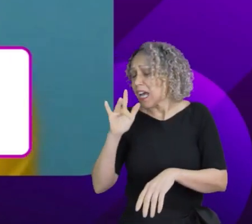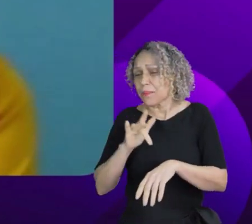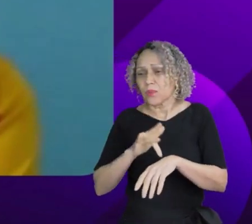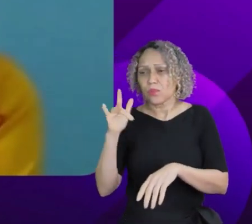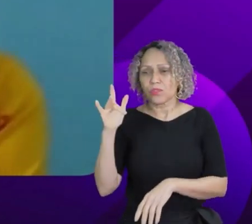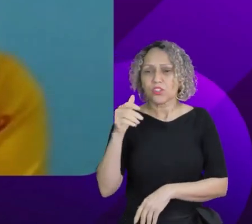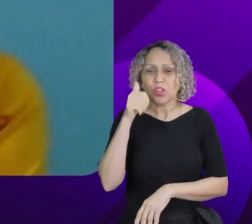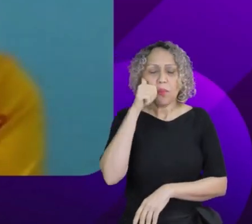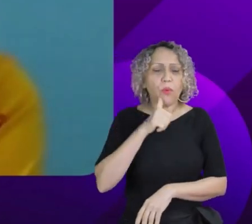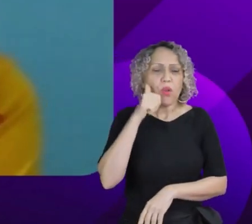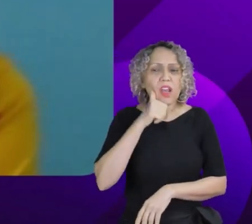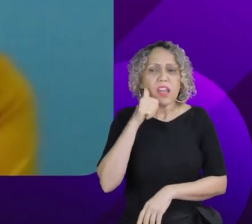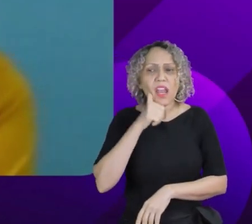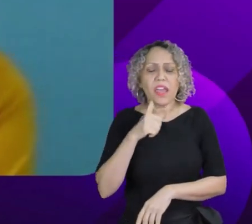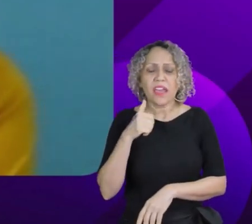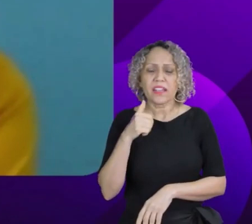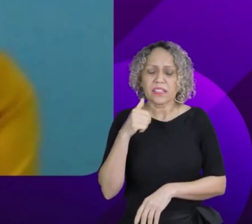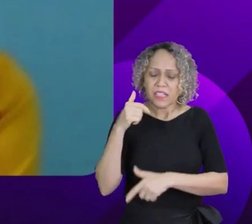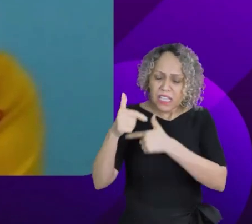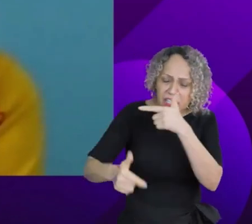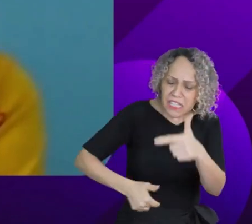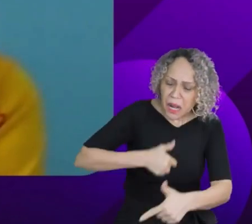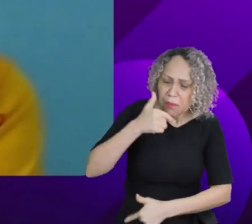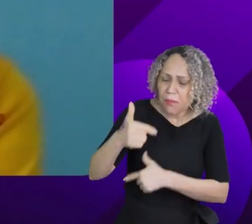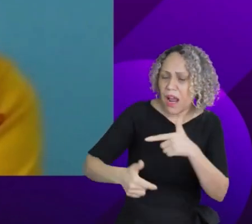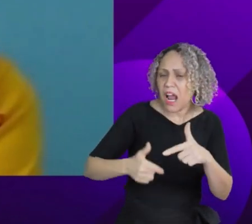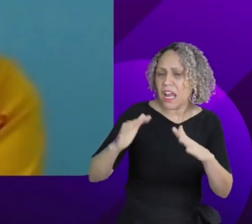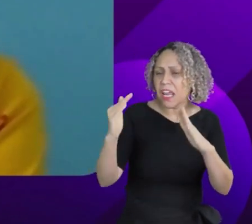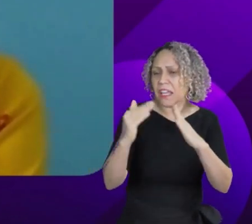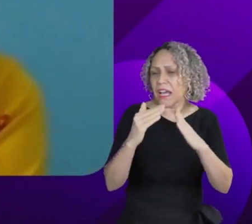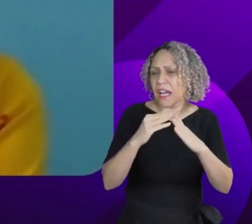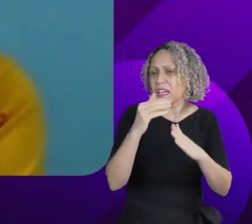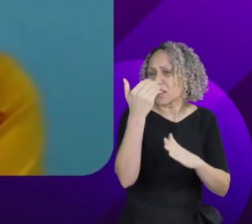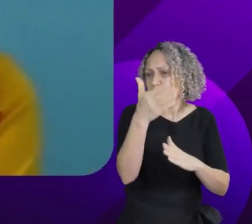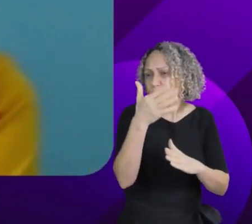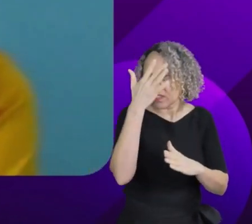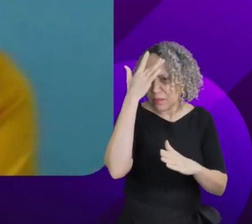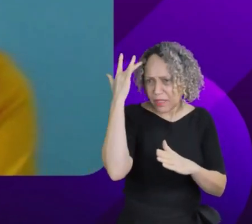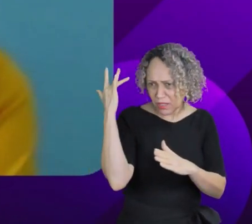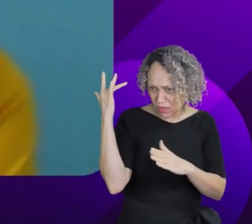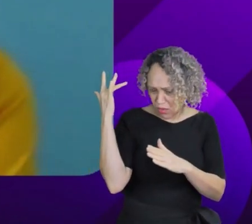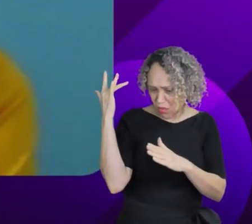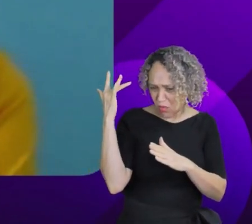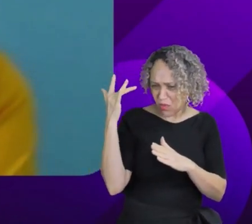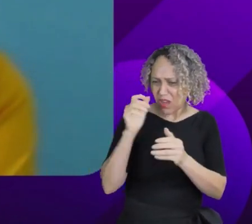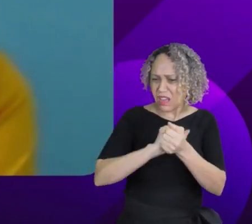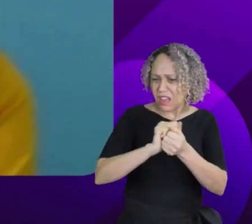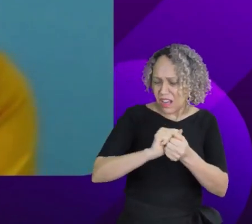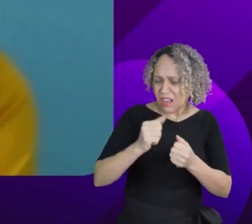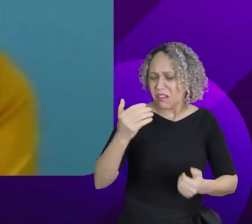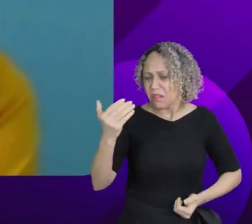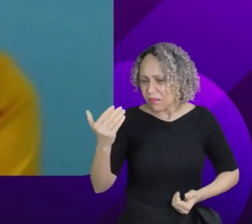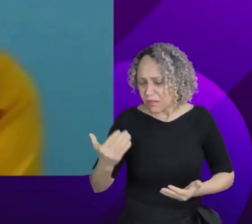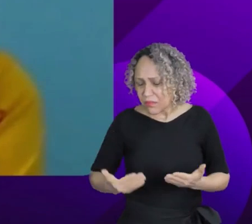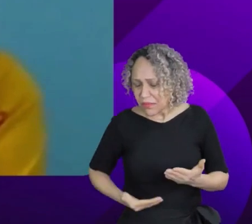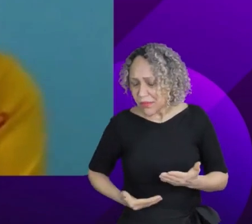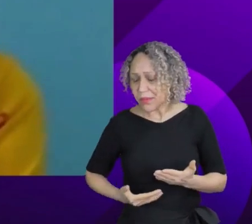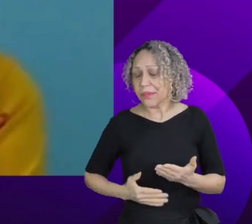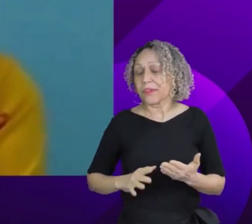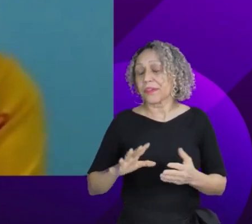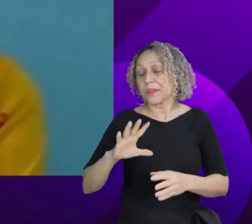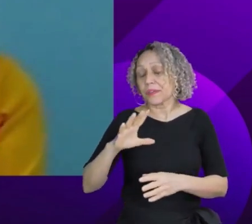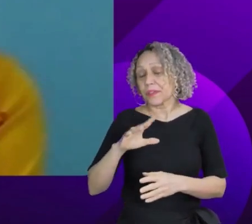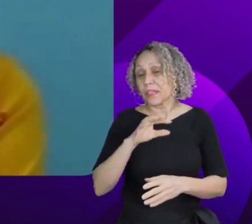que tem que trabalhar em casas de família muitas das vezes, né, para complementar a sua renda, ou muitas das vezes para poder pagar o seu aluguel.